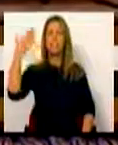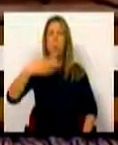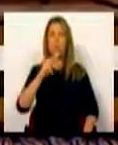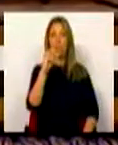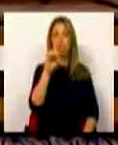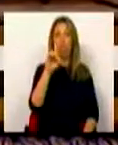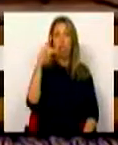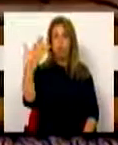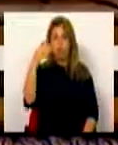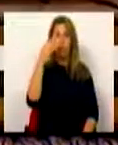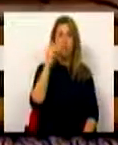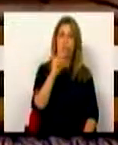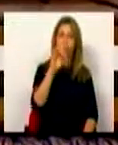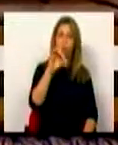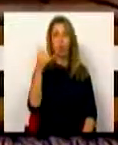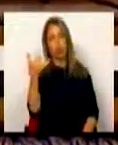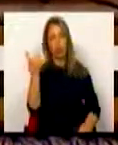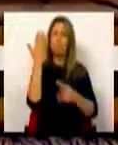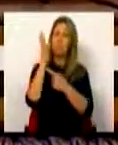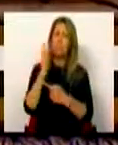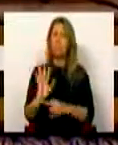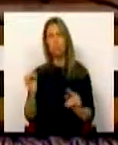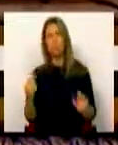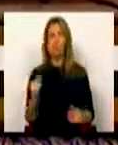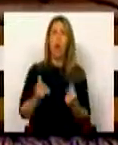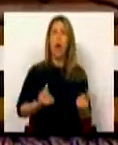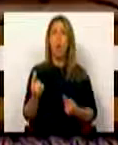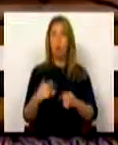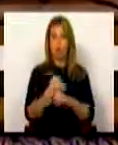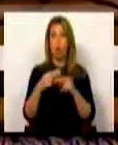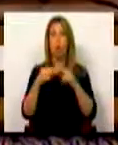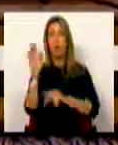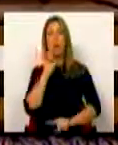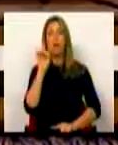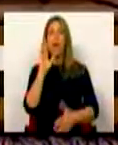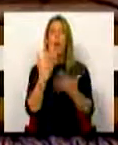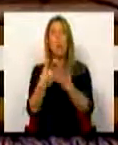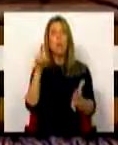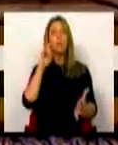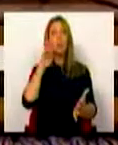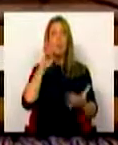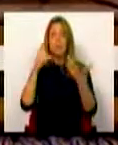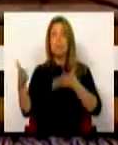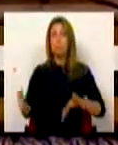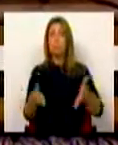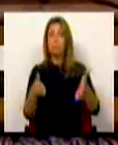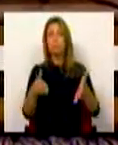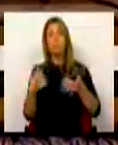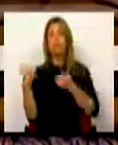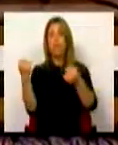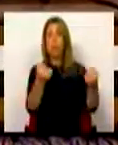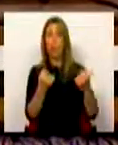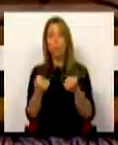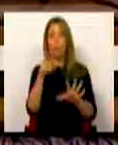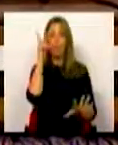na 362, só alguns exemplos de obras importantes para a segurança da circulação, para a segurança da vida dos